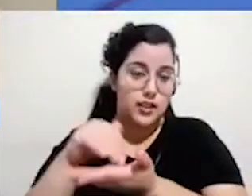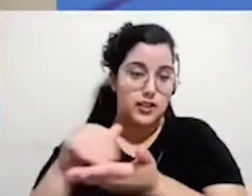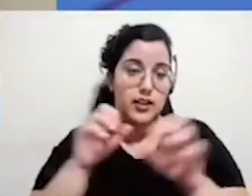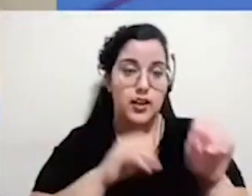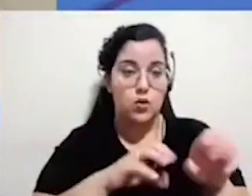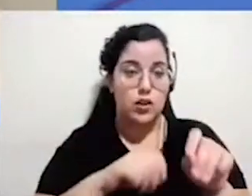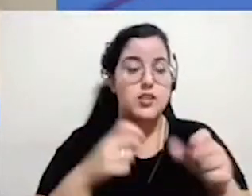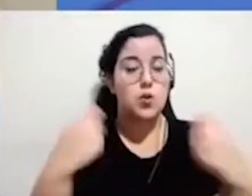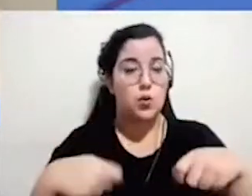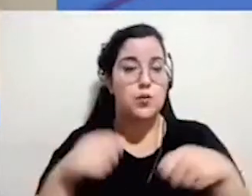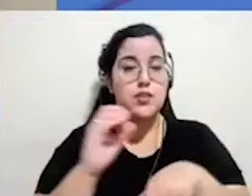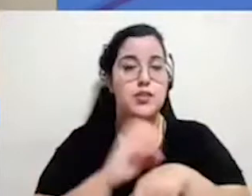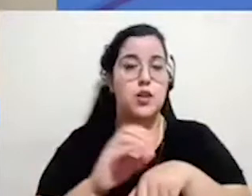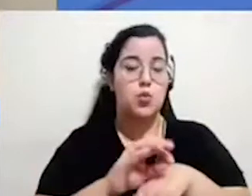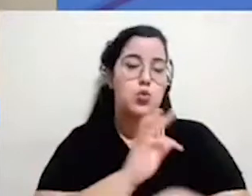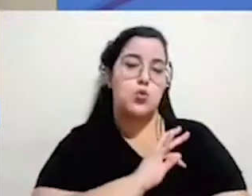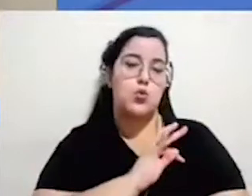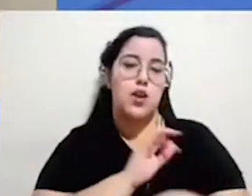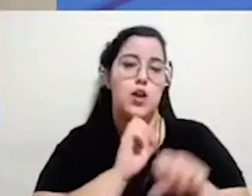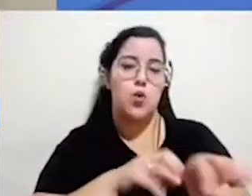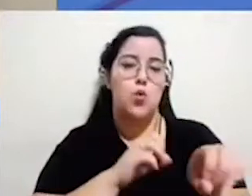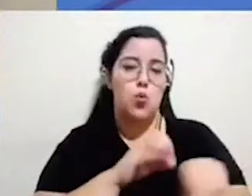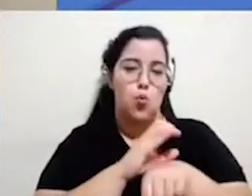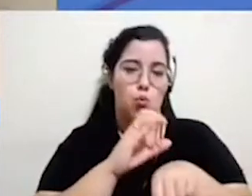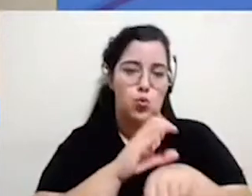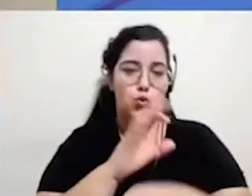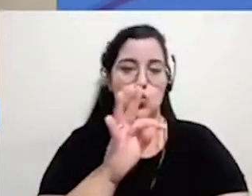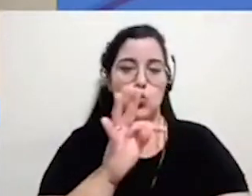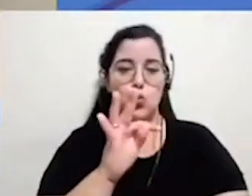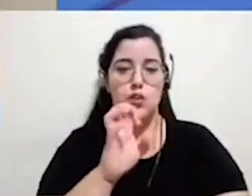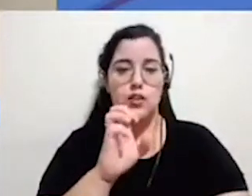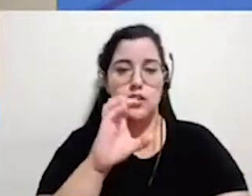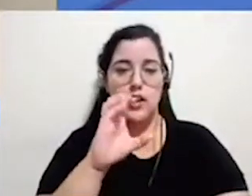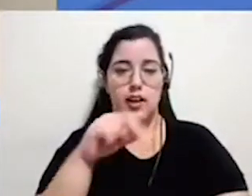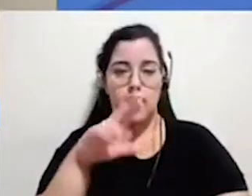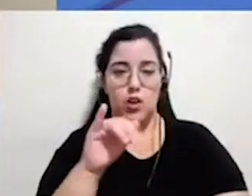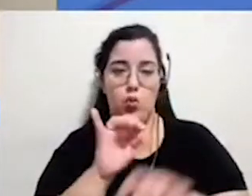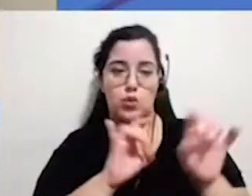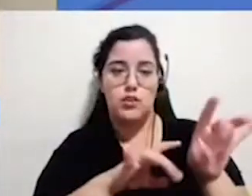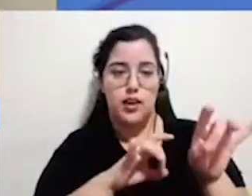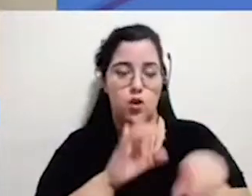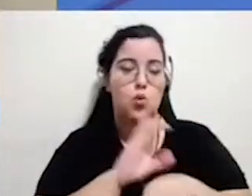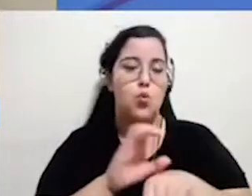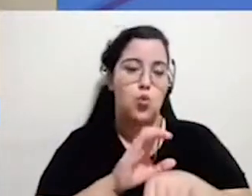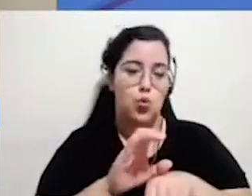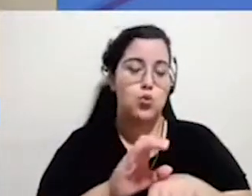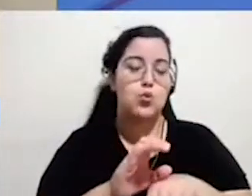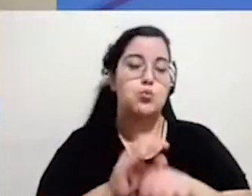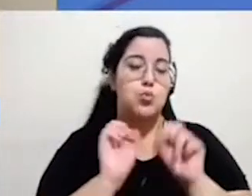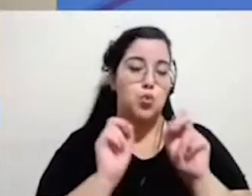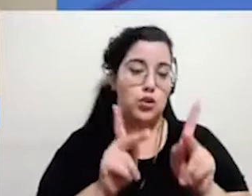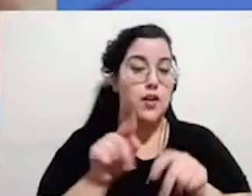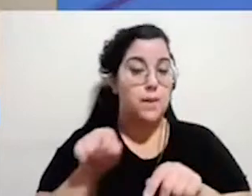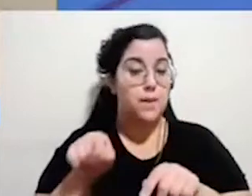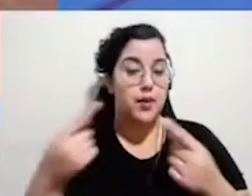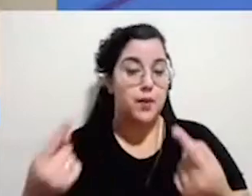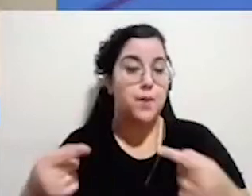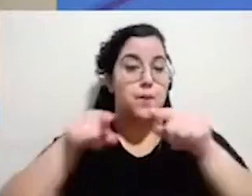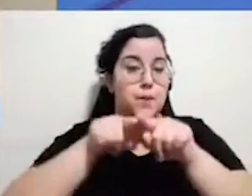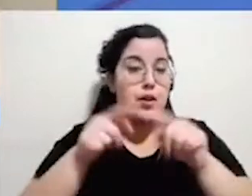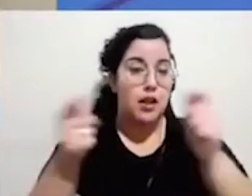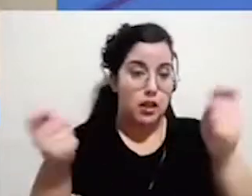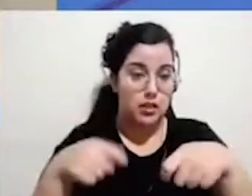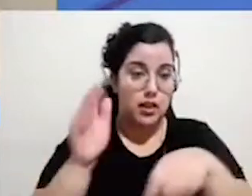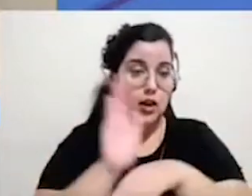cursos técnicos. Né? E aí ela vai oferecer cursos técnicos. Se ela tiver parcerias que possam